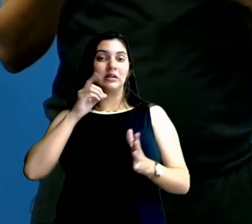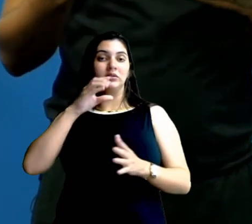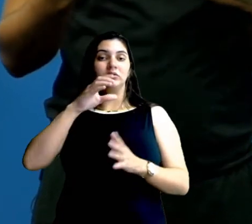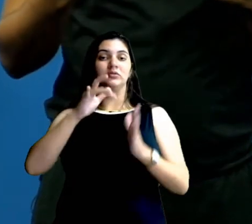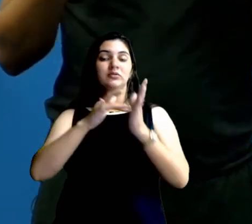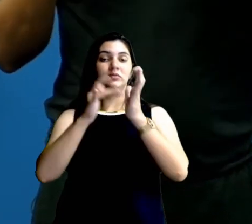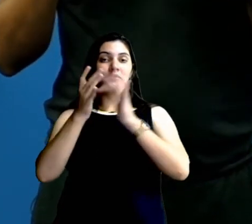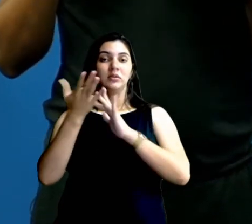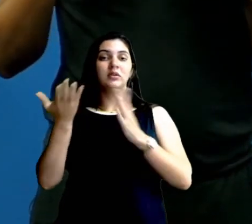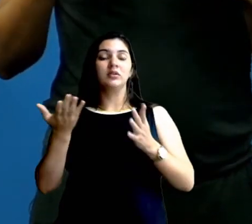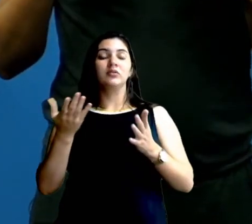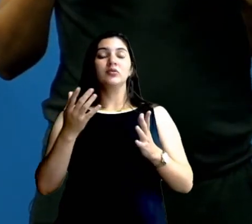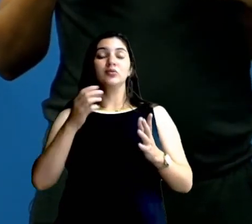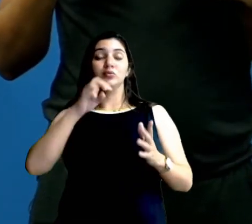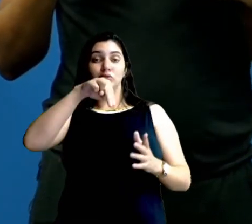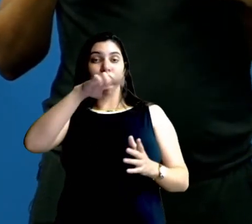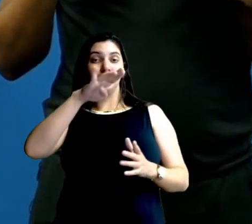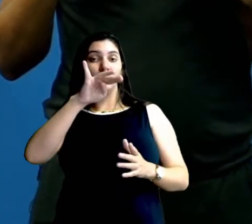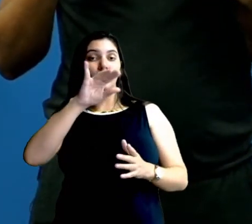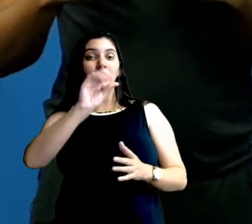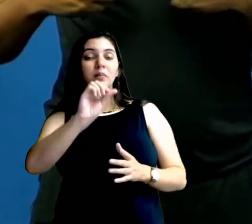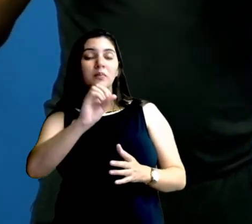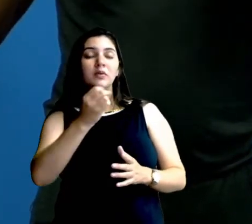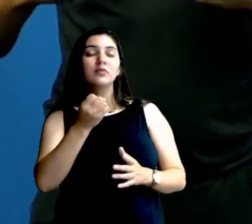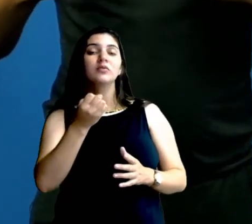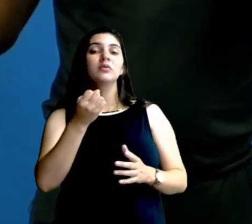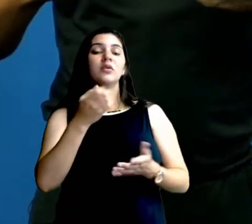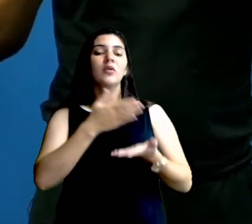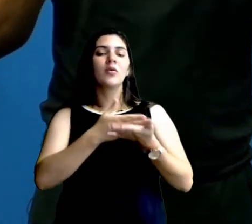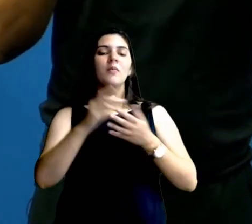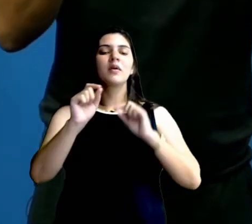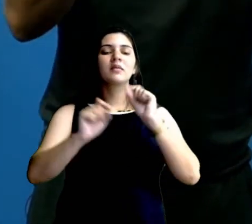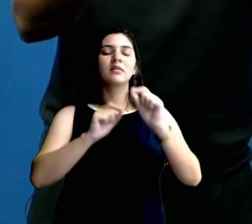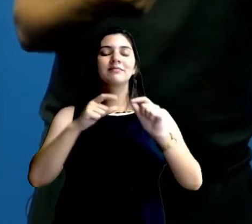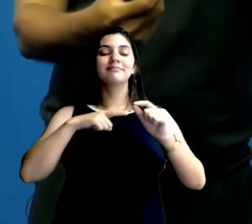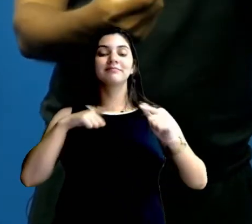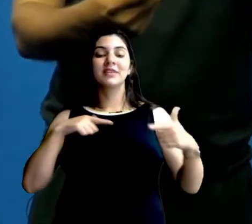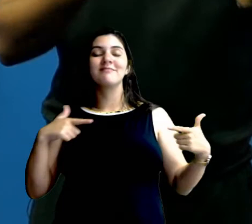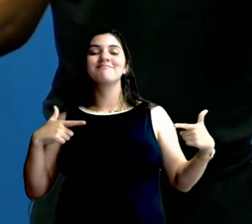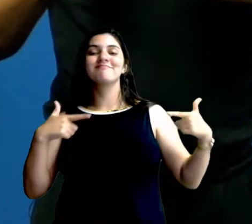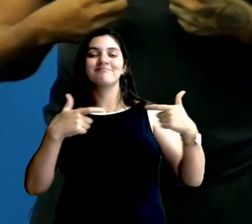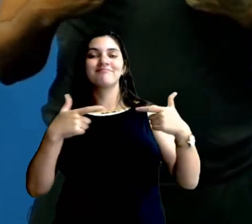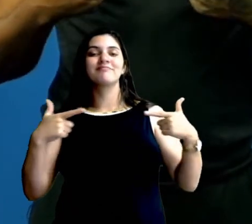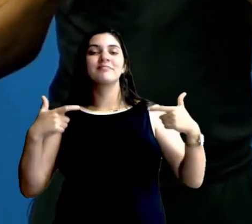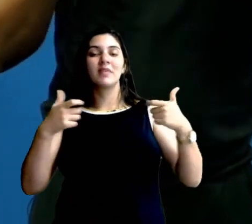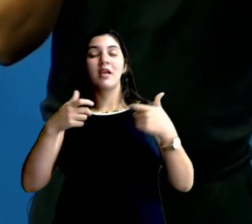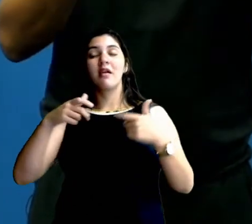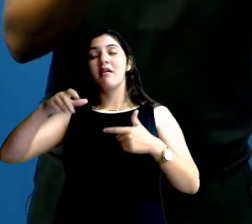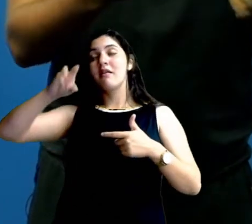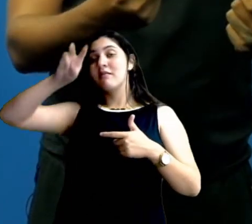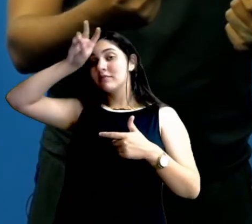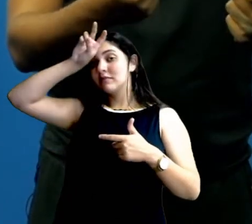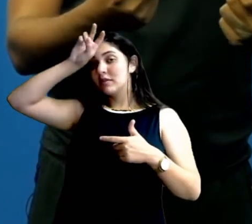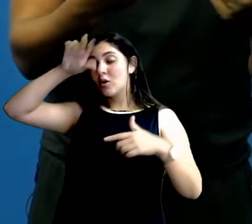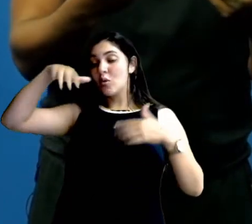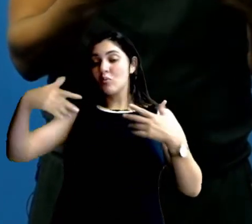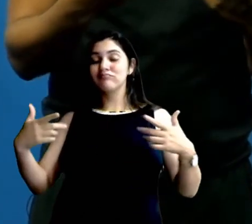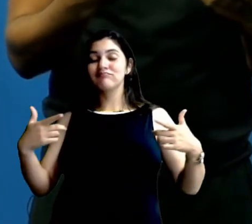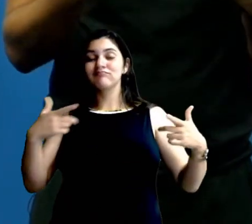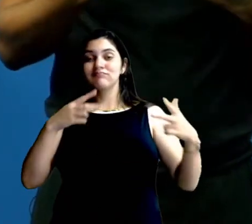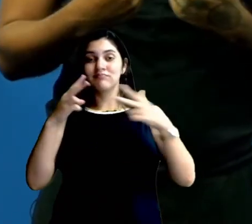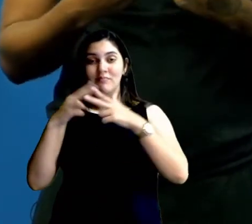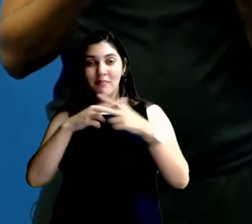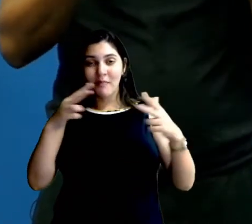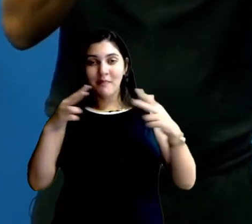os núbios eles começam a passar em guerra contra os egípcios e e quando eles ganham com 200